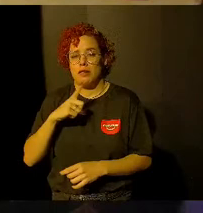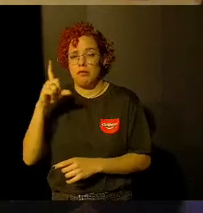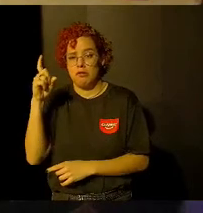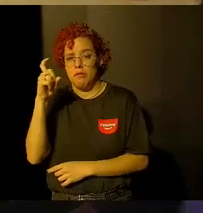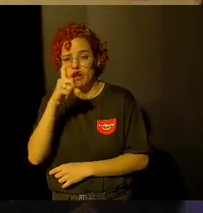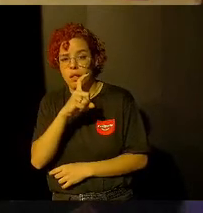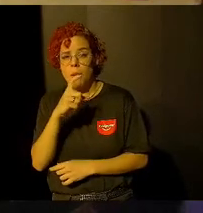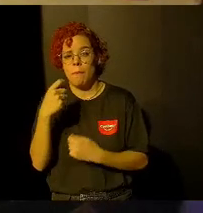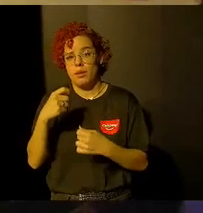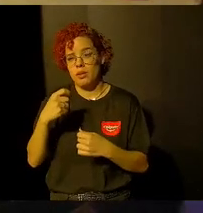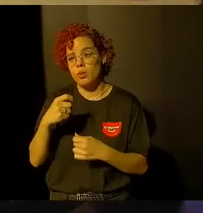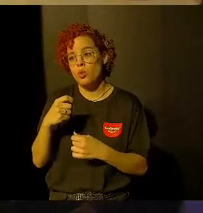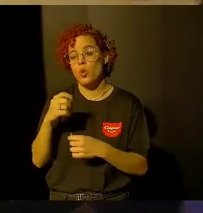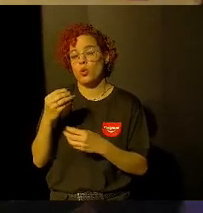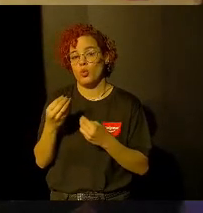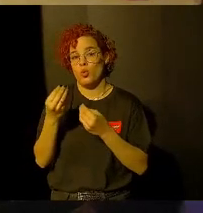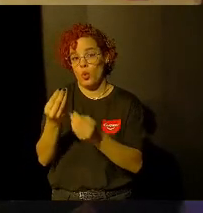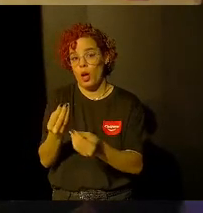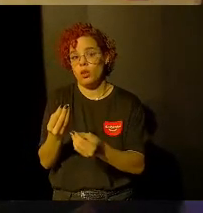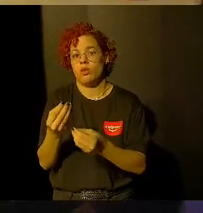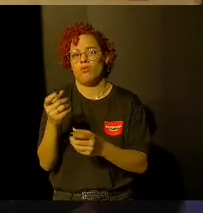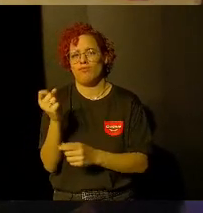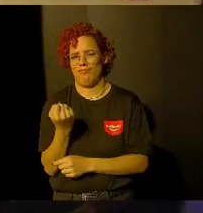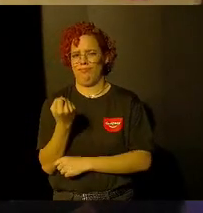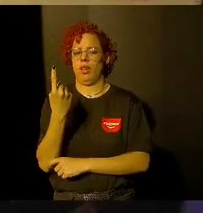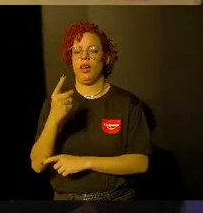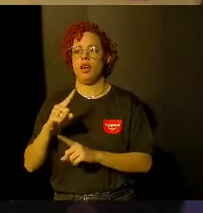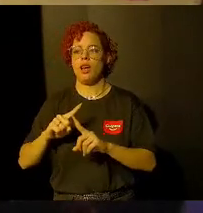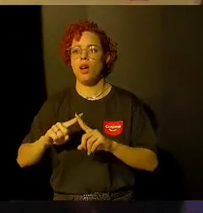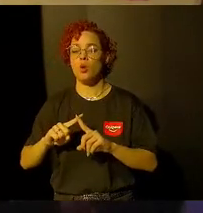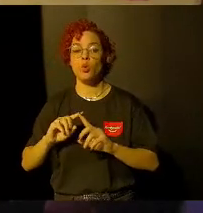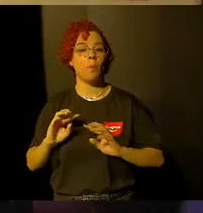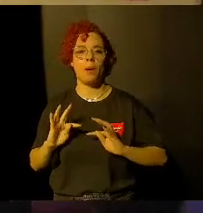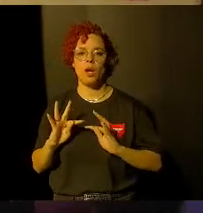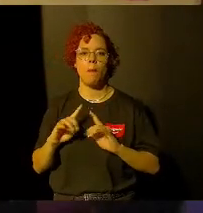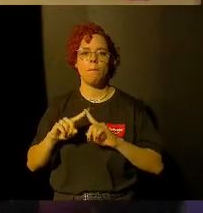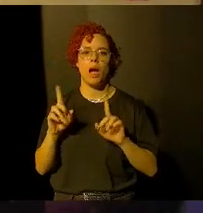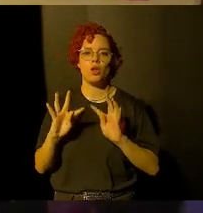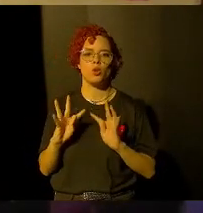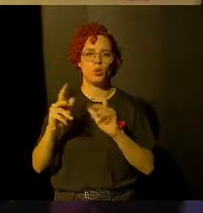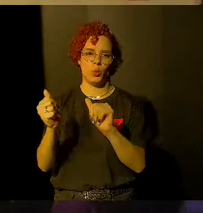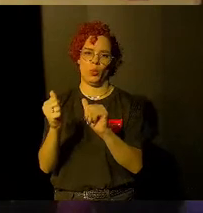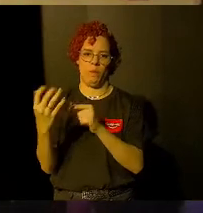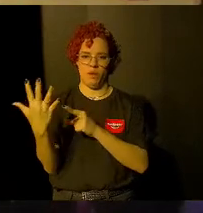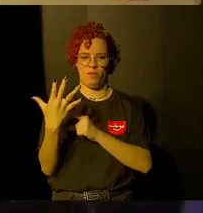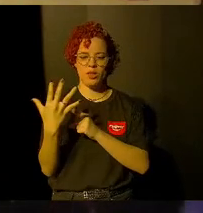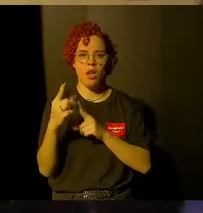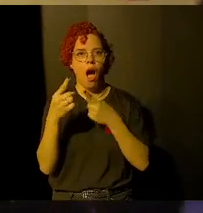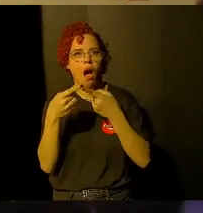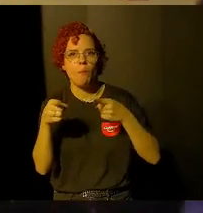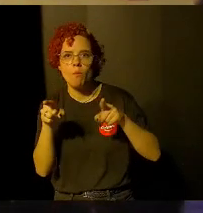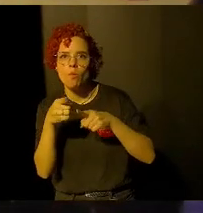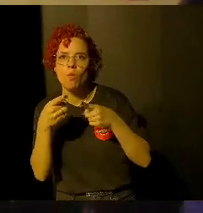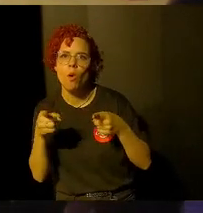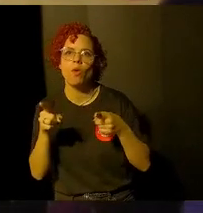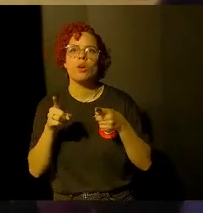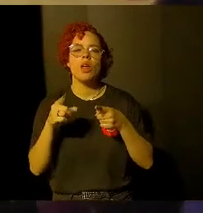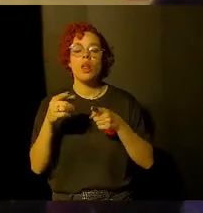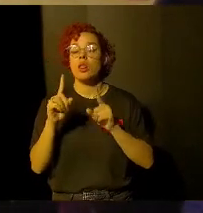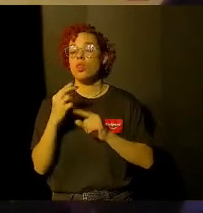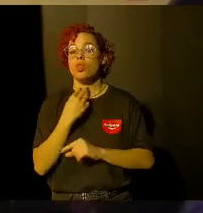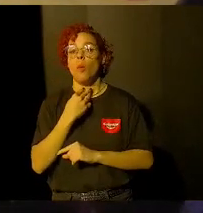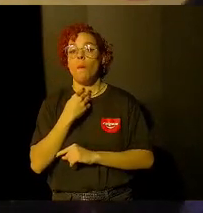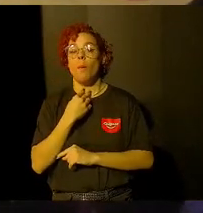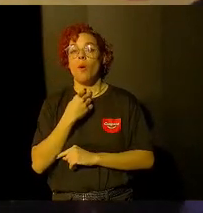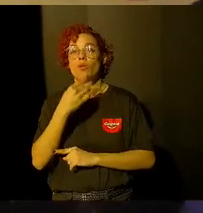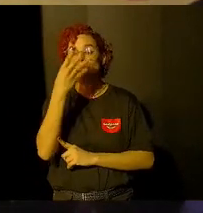uma relação estranha com a mãe portanto tudo na vida me influencia a música não é eu nunca posso esquecer também